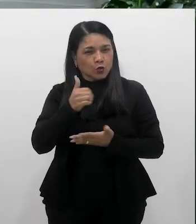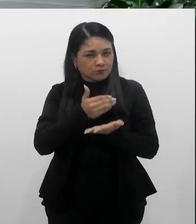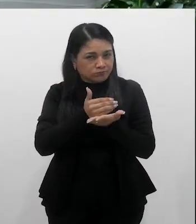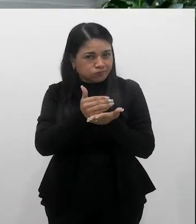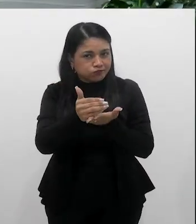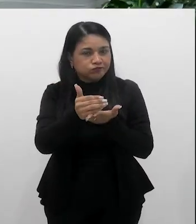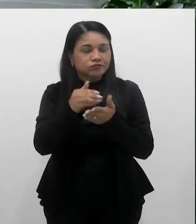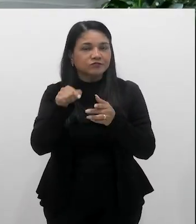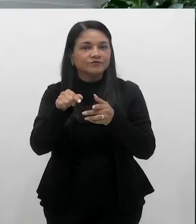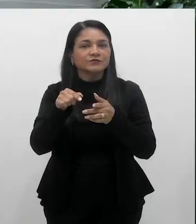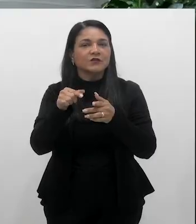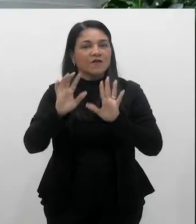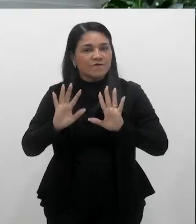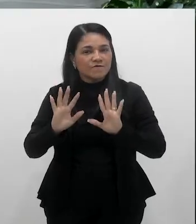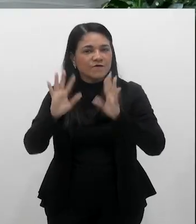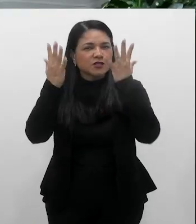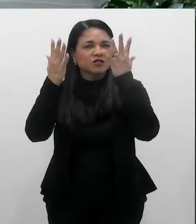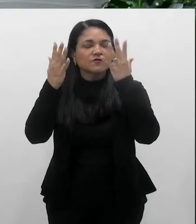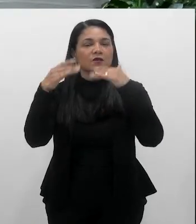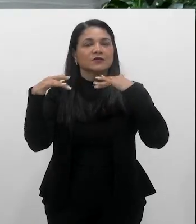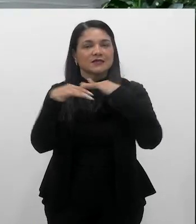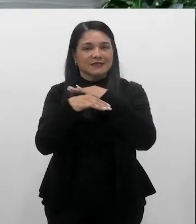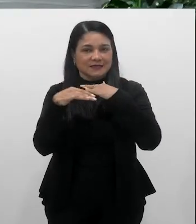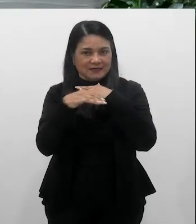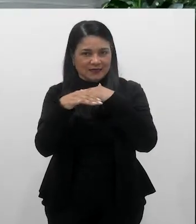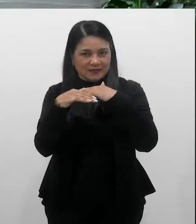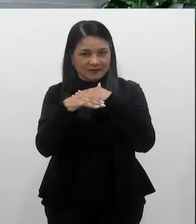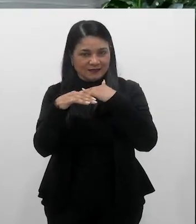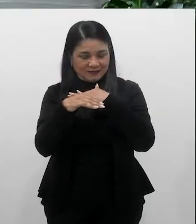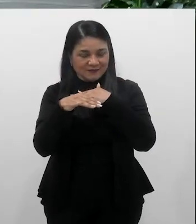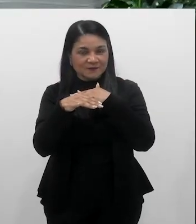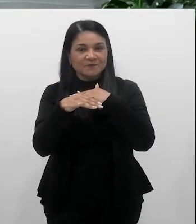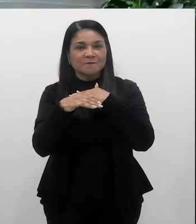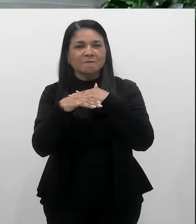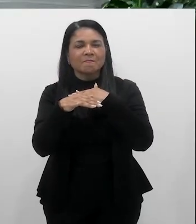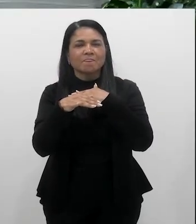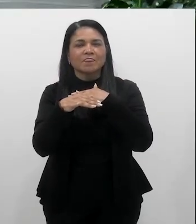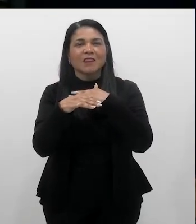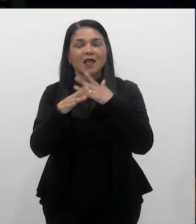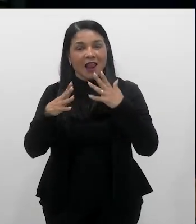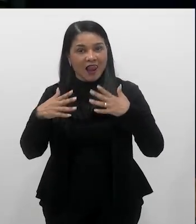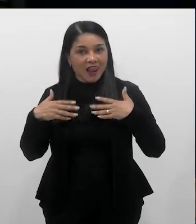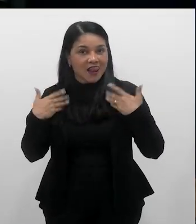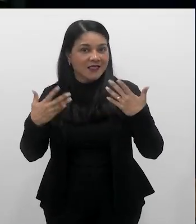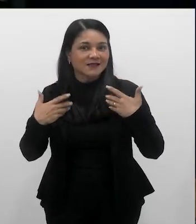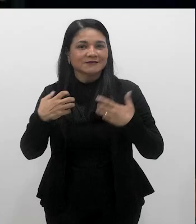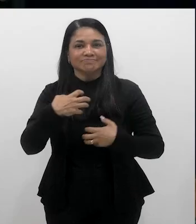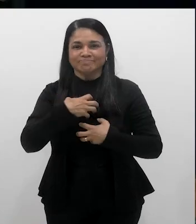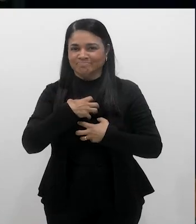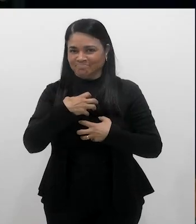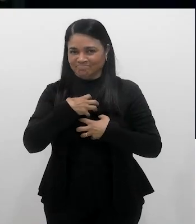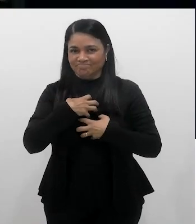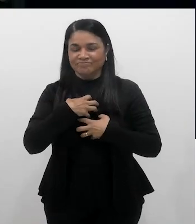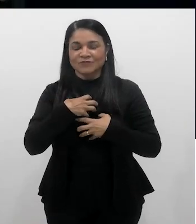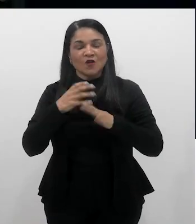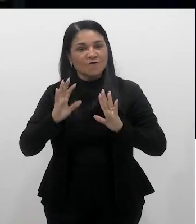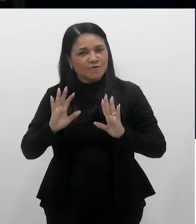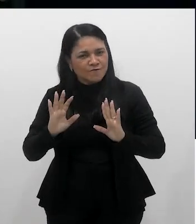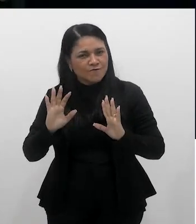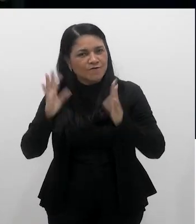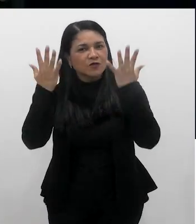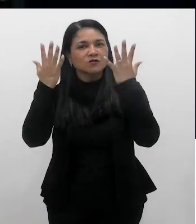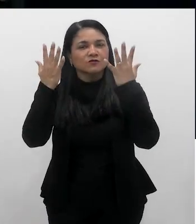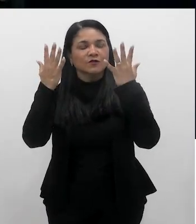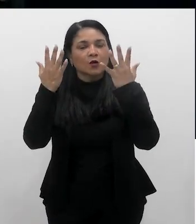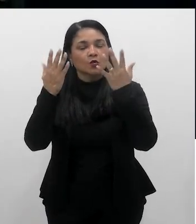gente vem fazendo esse festival na cidade, né? Assim, pra gente é uma alegria fazer e justamente é um